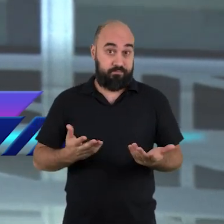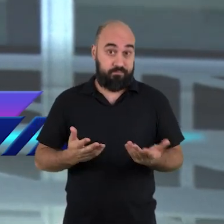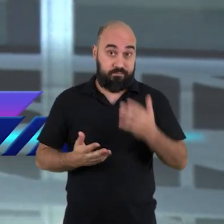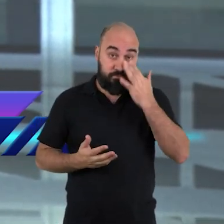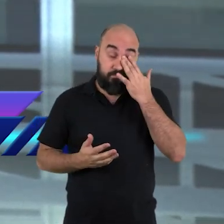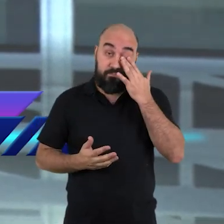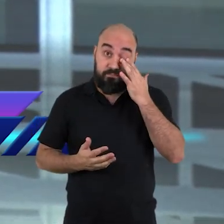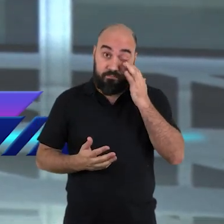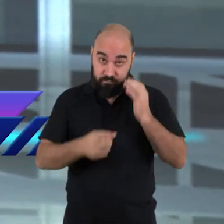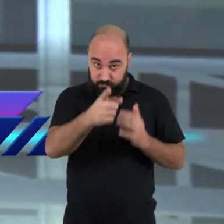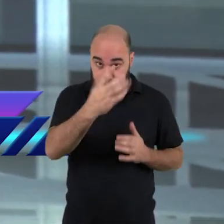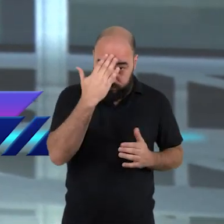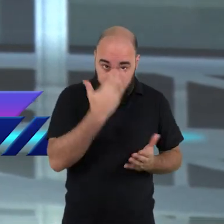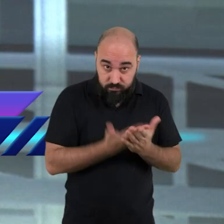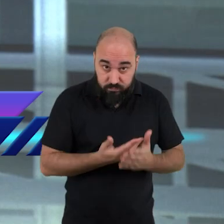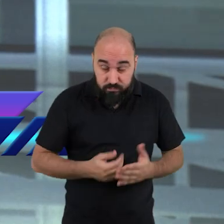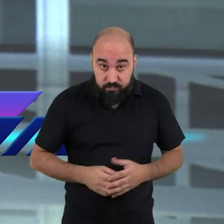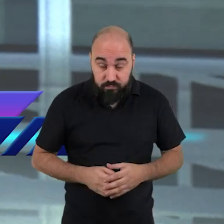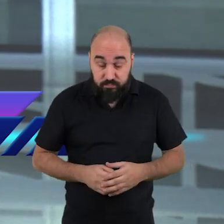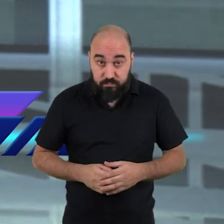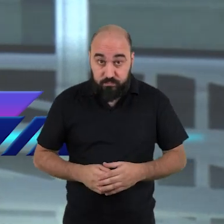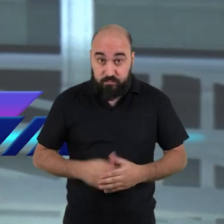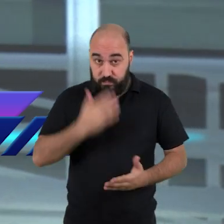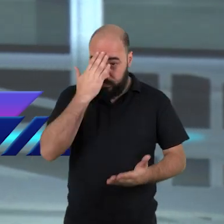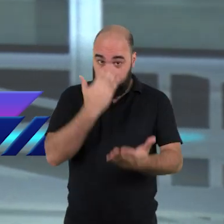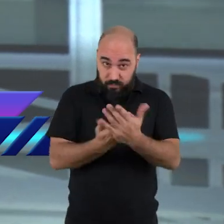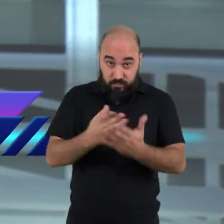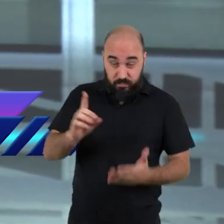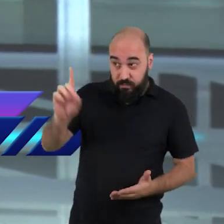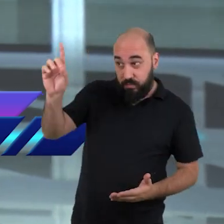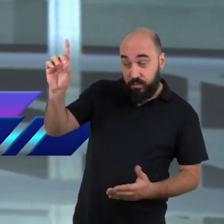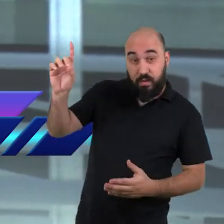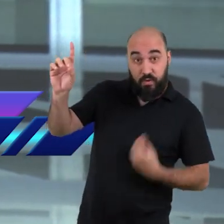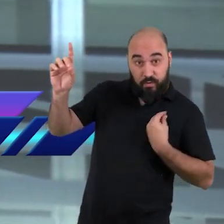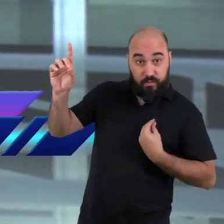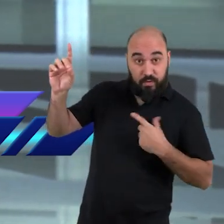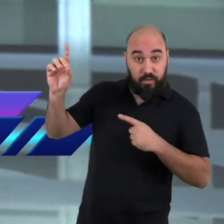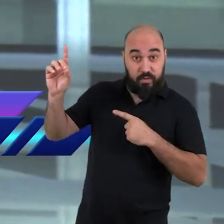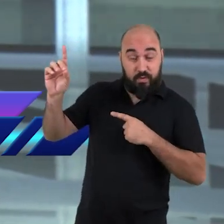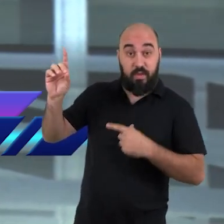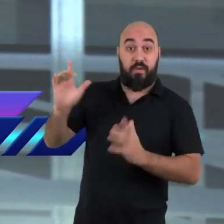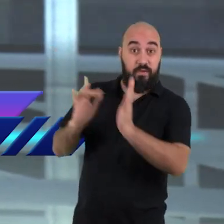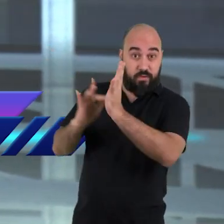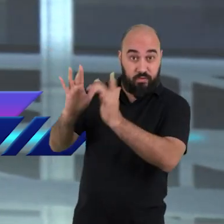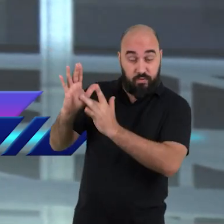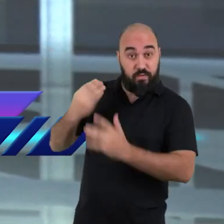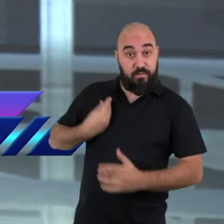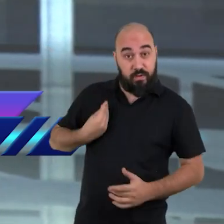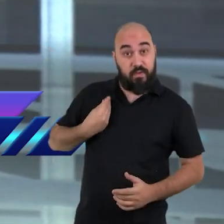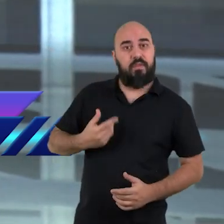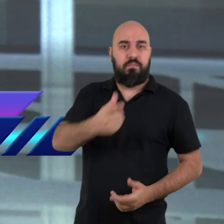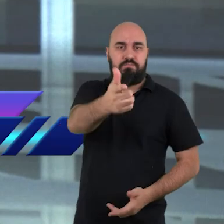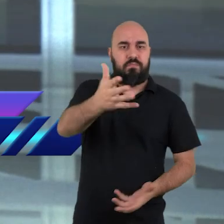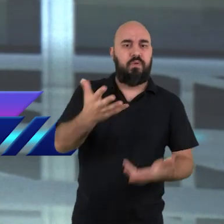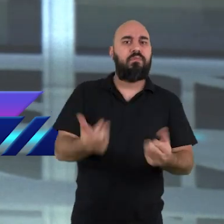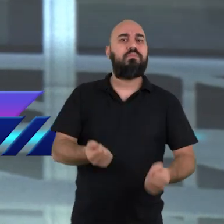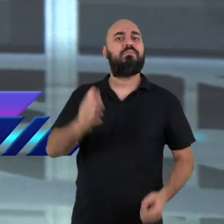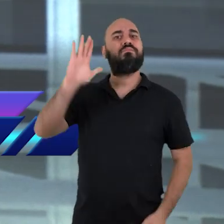E aí? Você crê? Crê de coração? Então levanta a mão e fala assim: eu